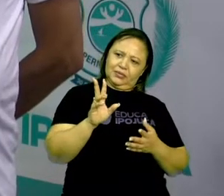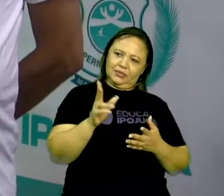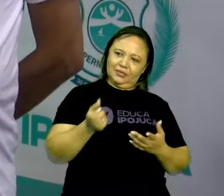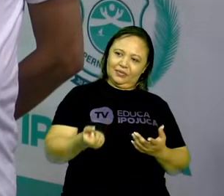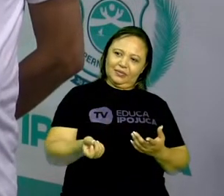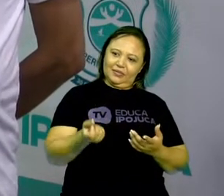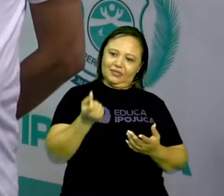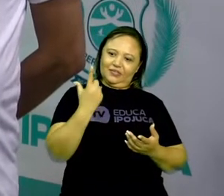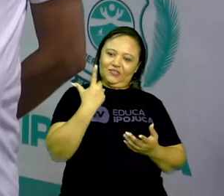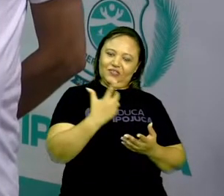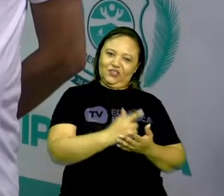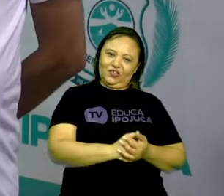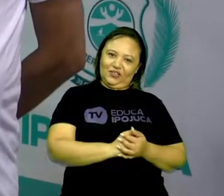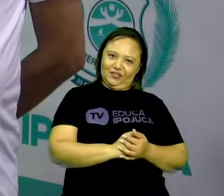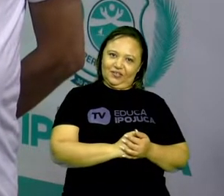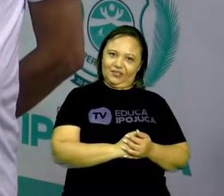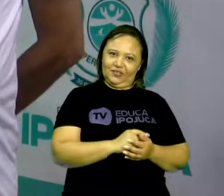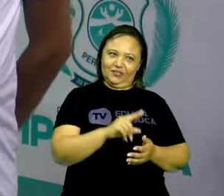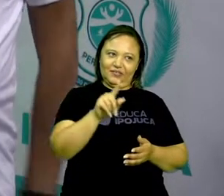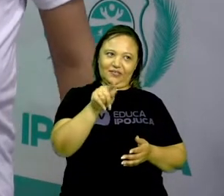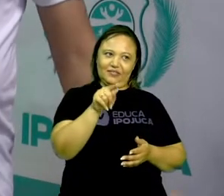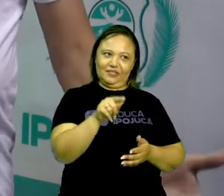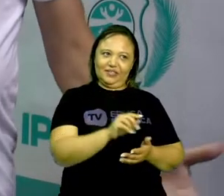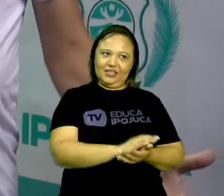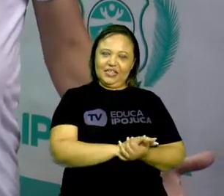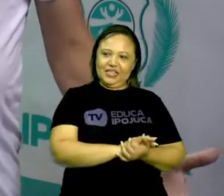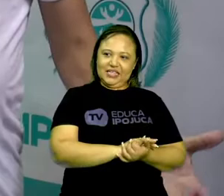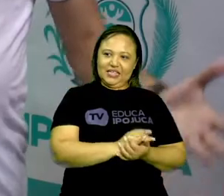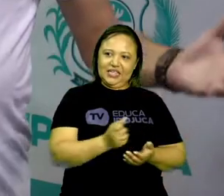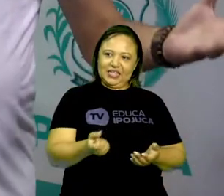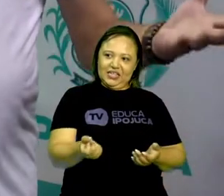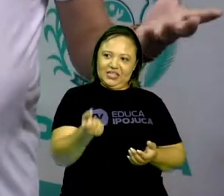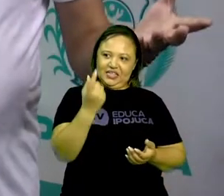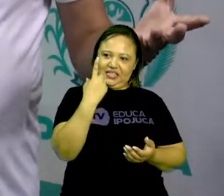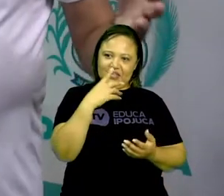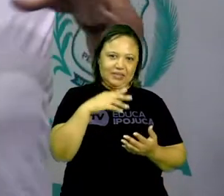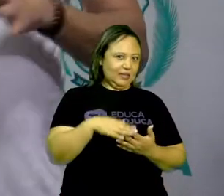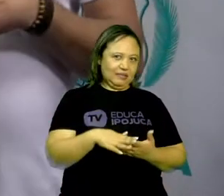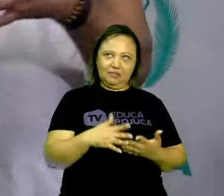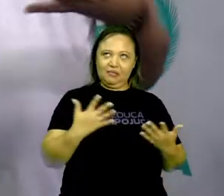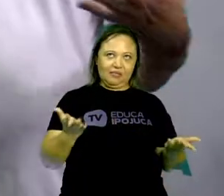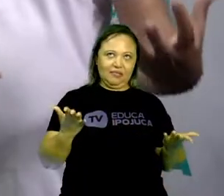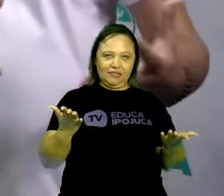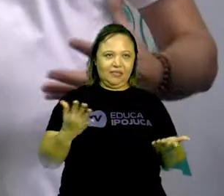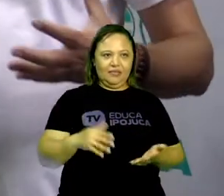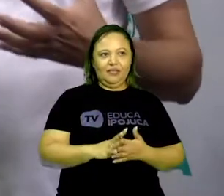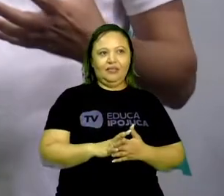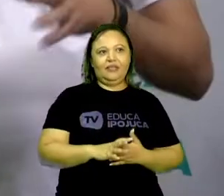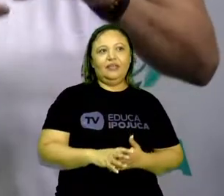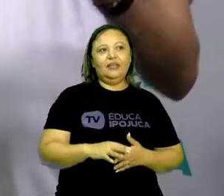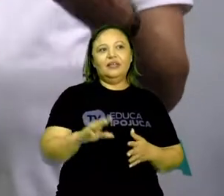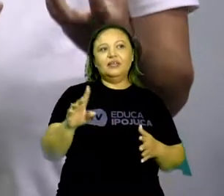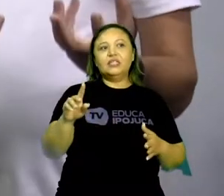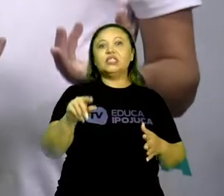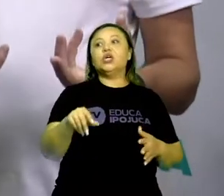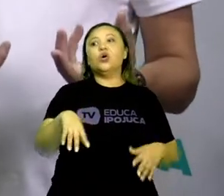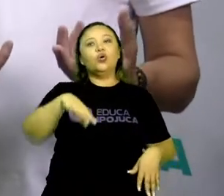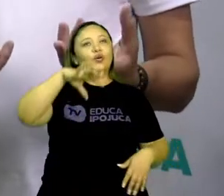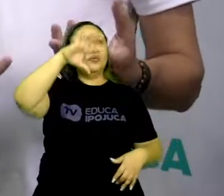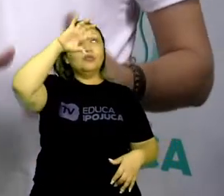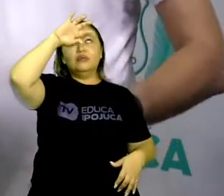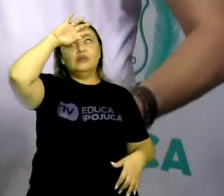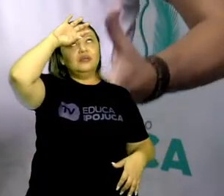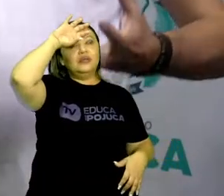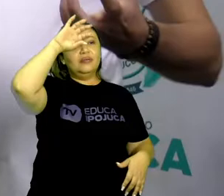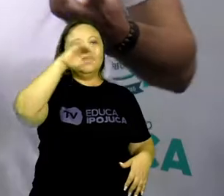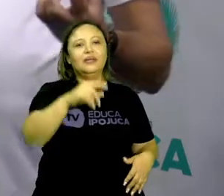"Eu vou dar na cara dessa sujeita." Porque, sabe, aquele povo sem noção, o melodrama vai muito nessa vibe, só que